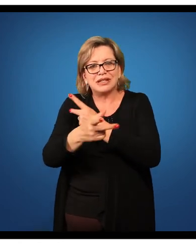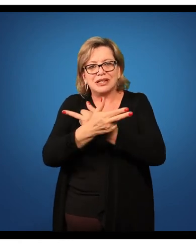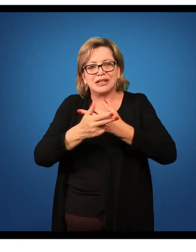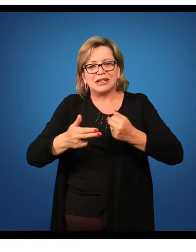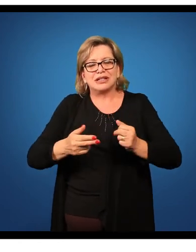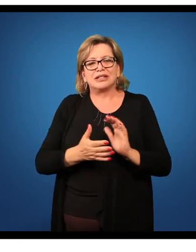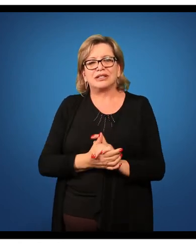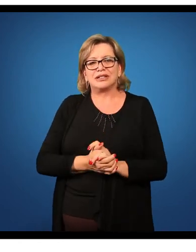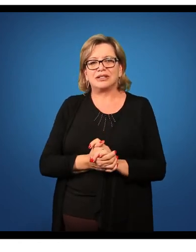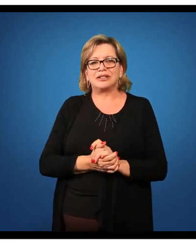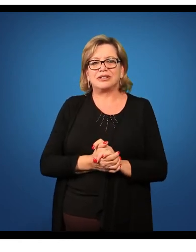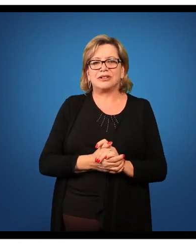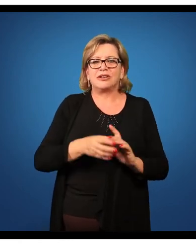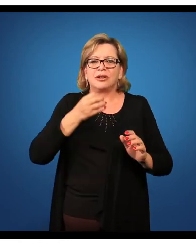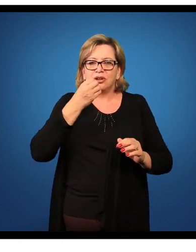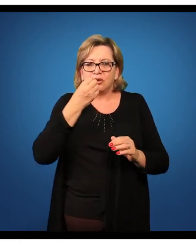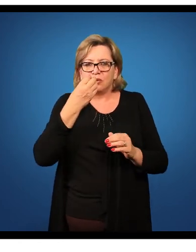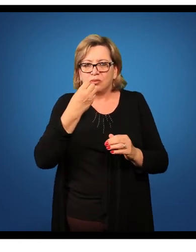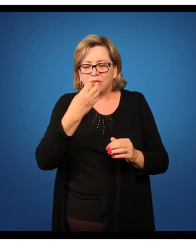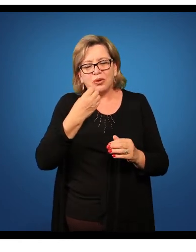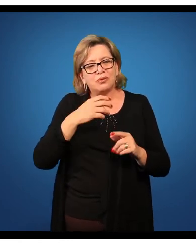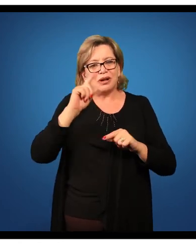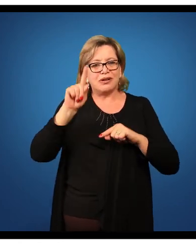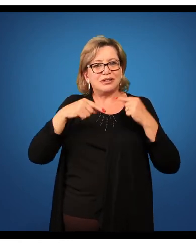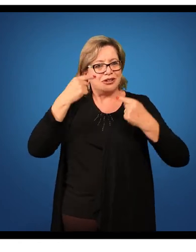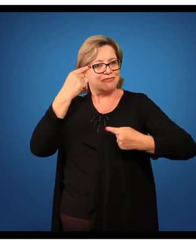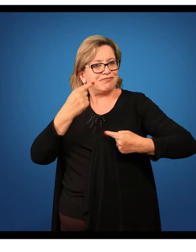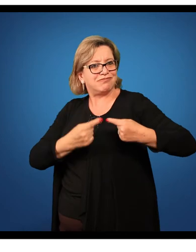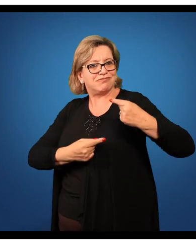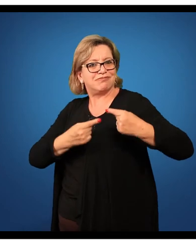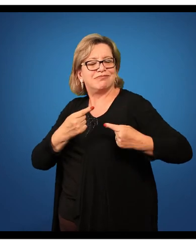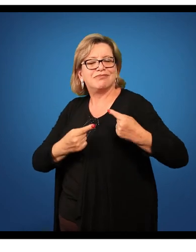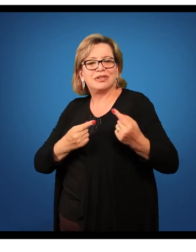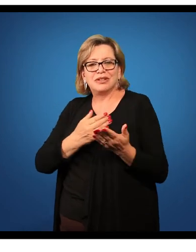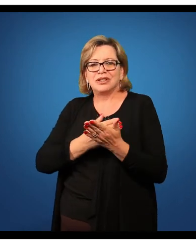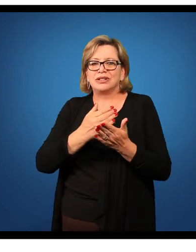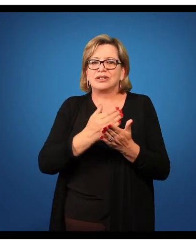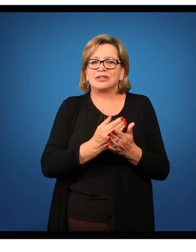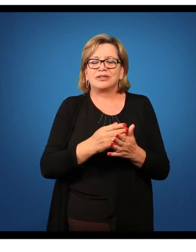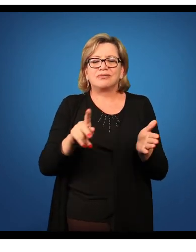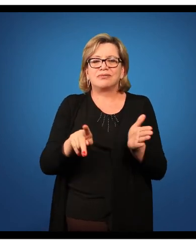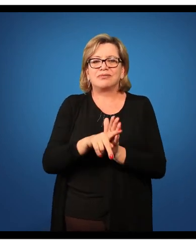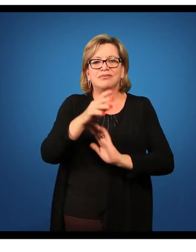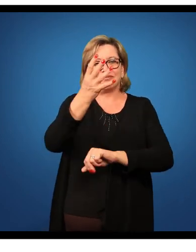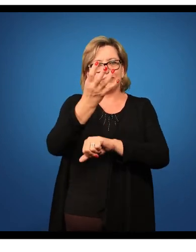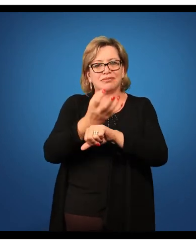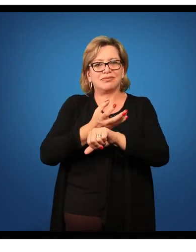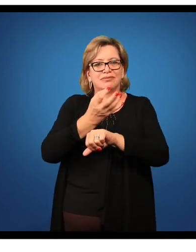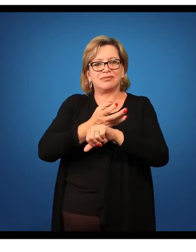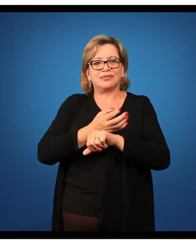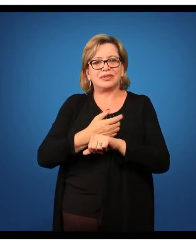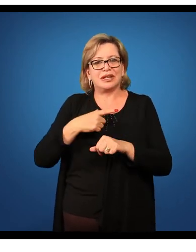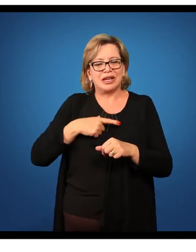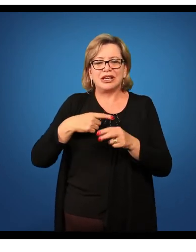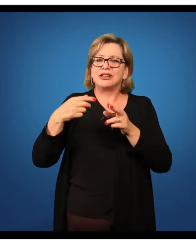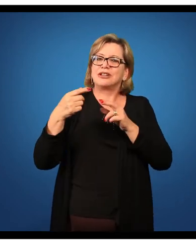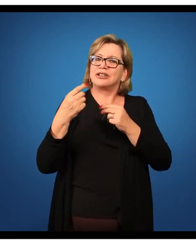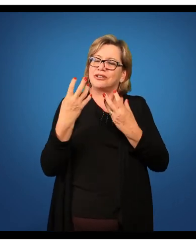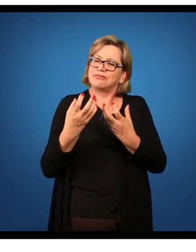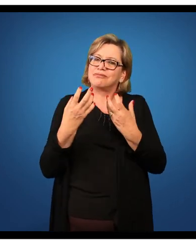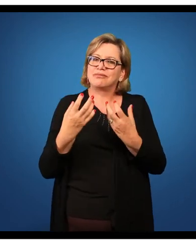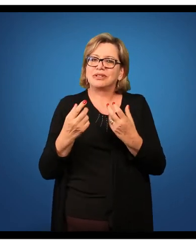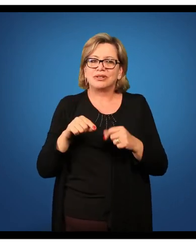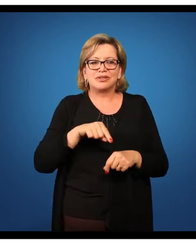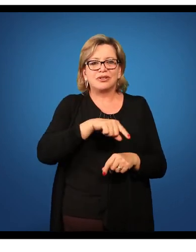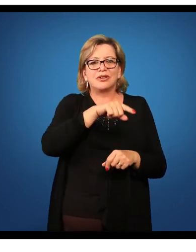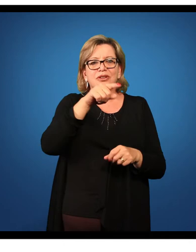bom é a partir dessas discussões iniciais é da nossa disciplina espera-se né que seja